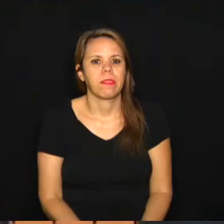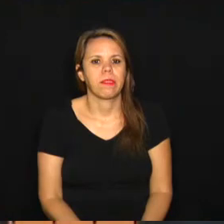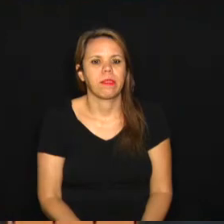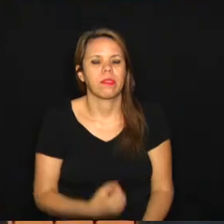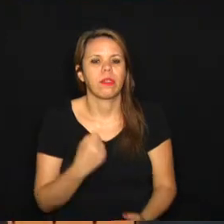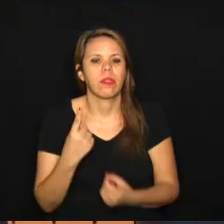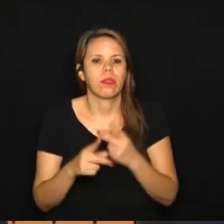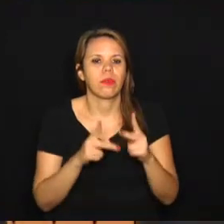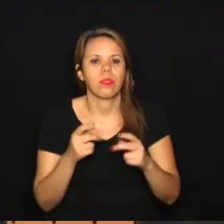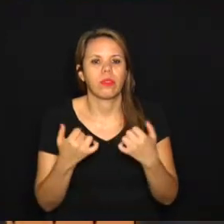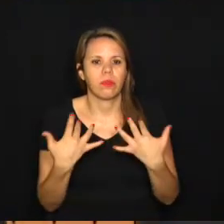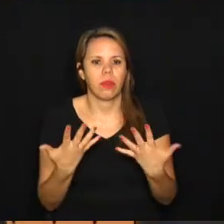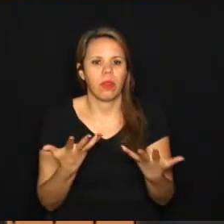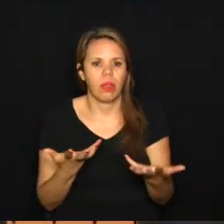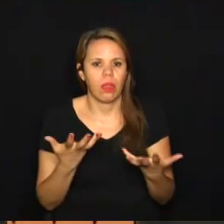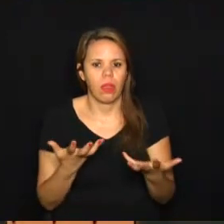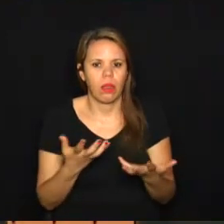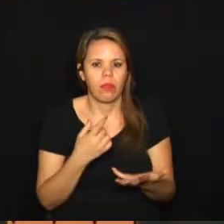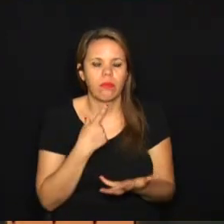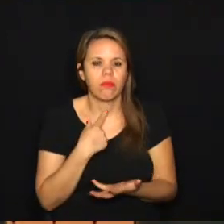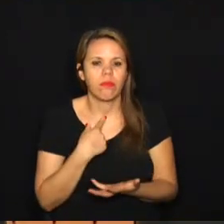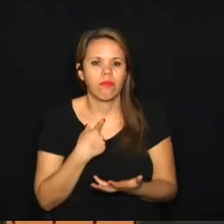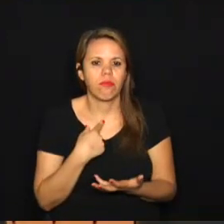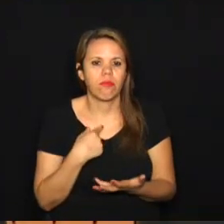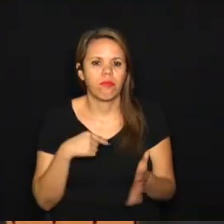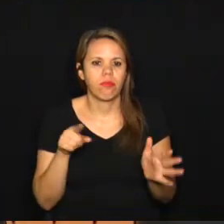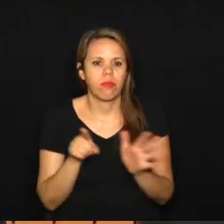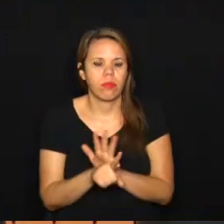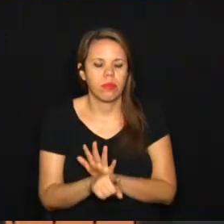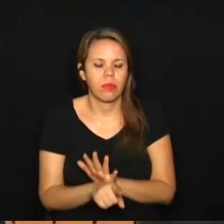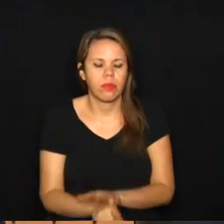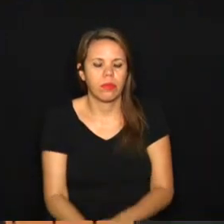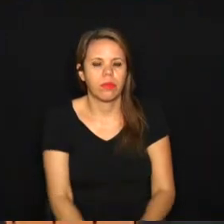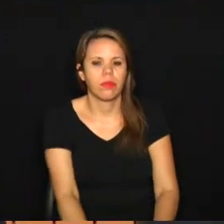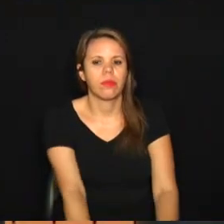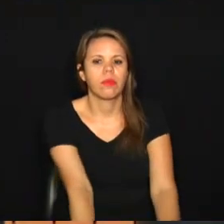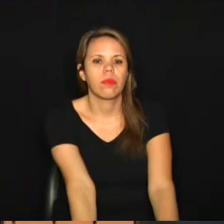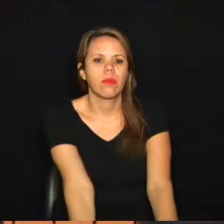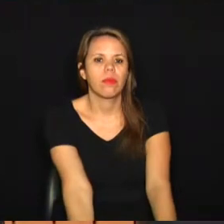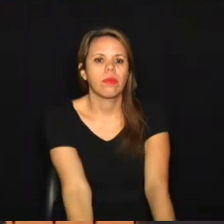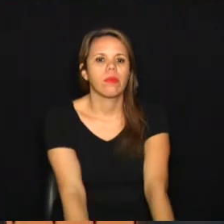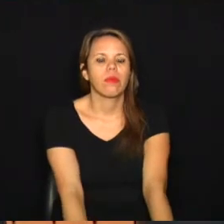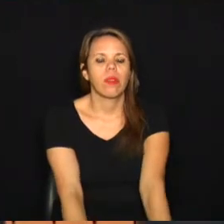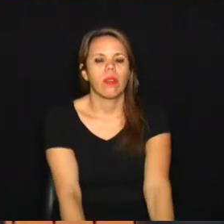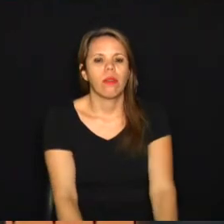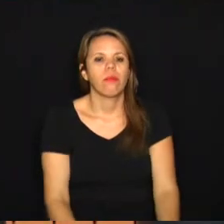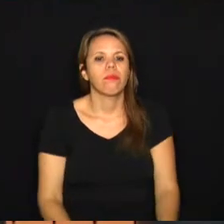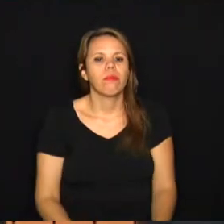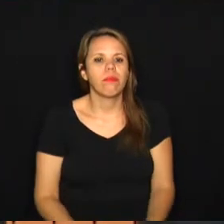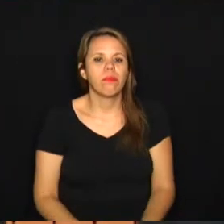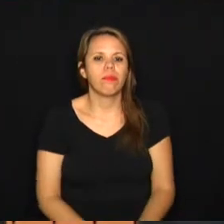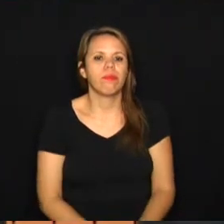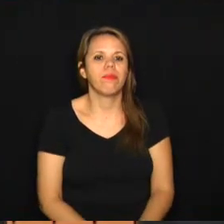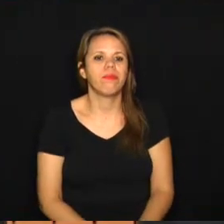Alguém da plateia deseja fazer algum tipo de pergunta? Está aberta a palavra.